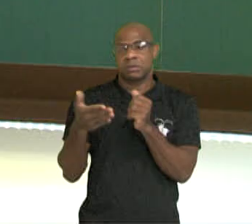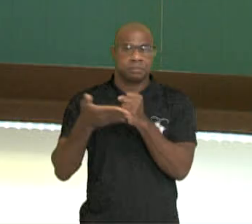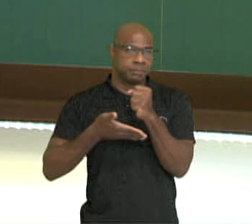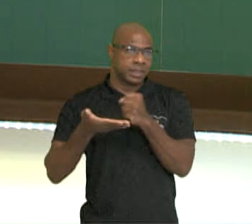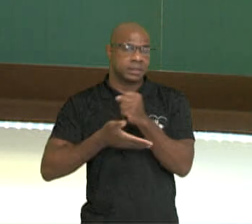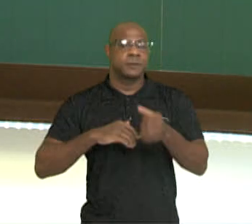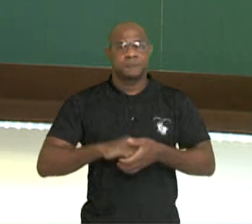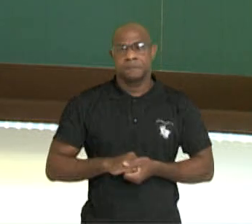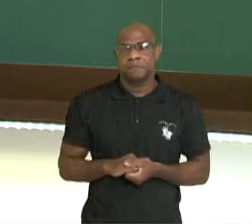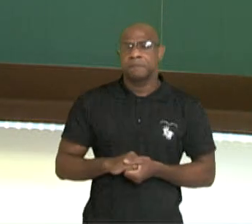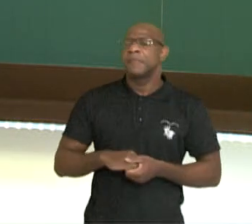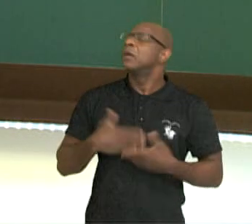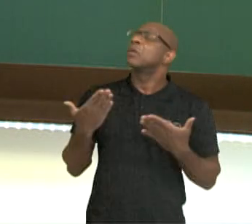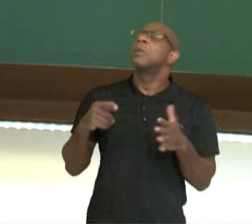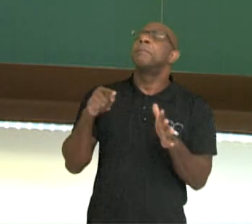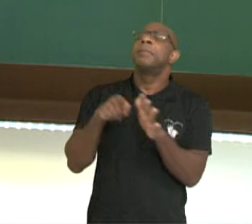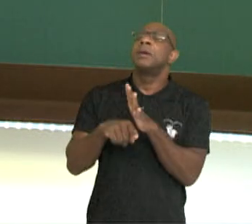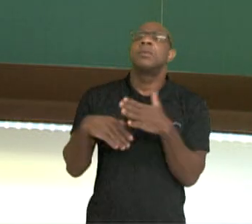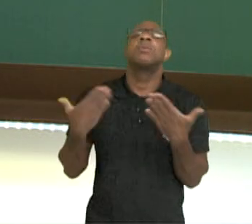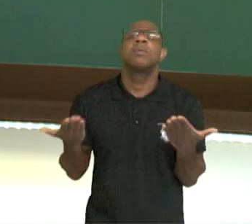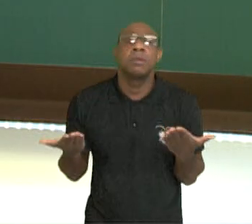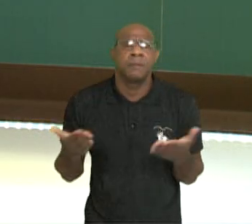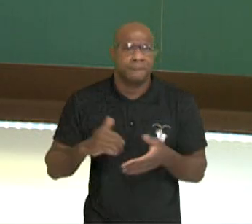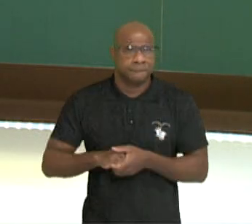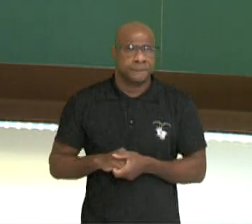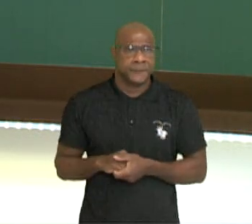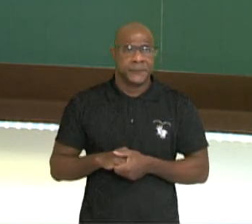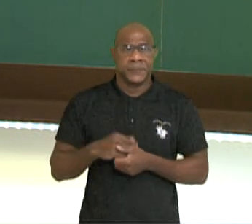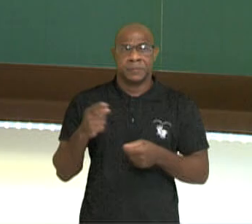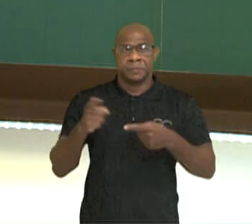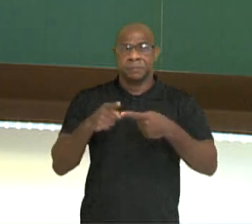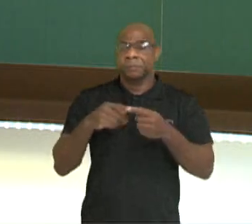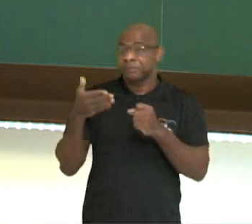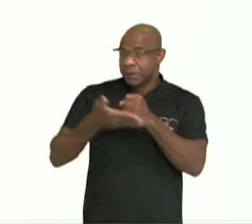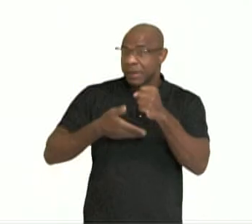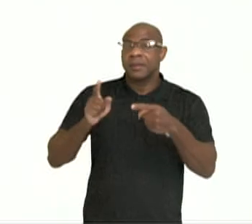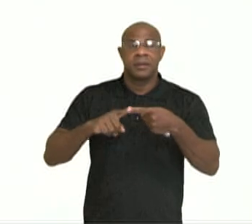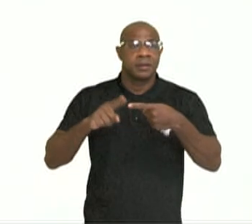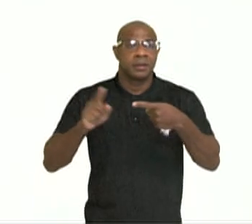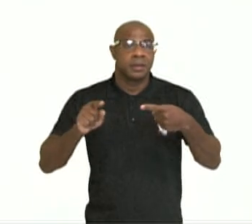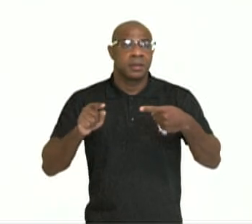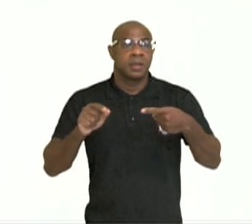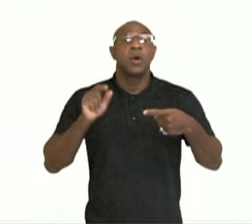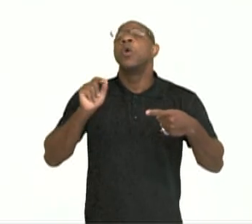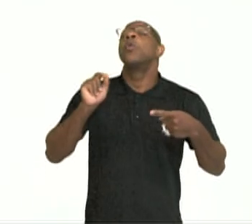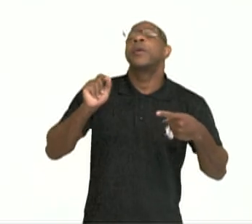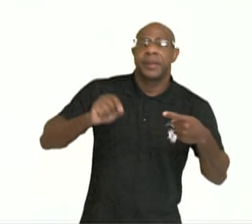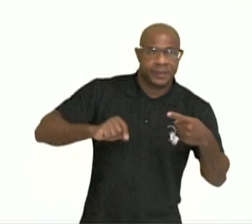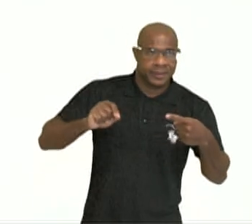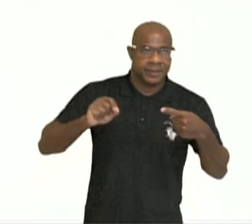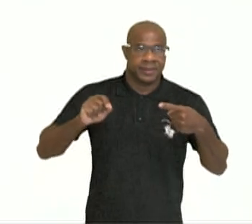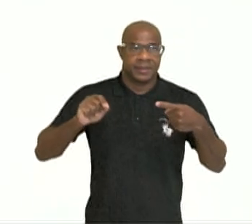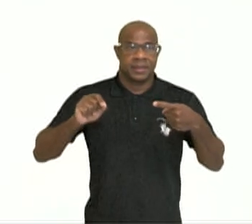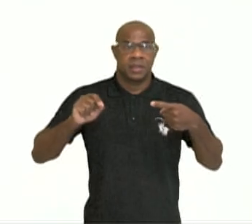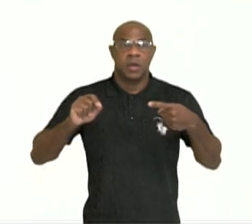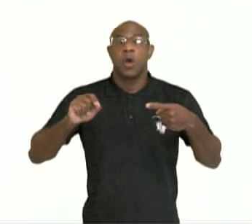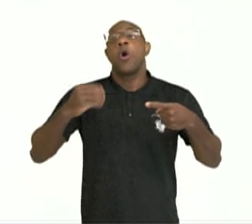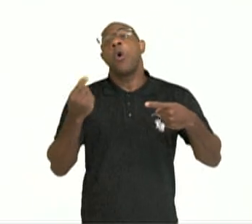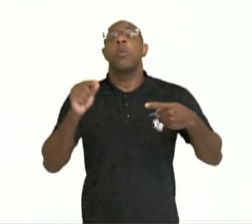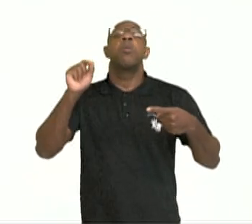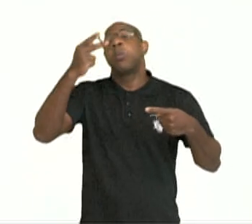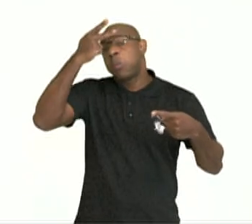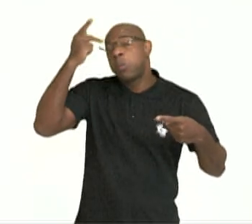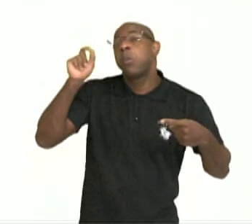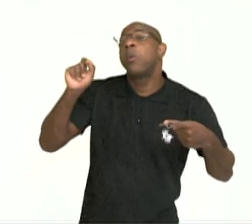tá? Que questões são essas, professor? Olha só, as questões básicas são o que, ou